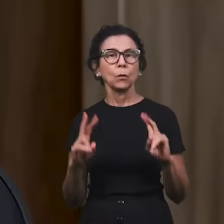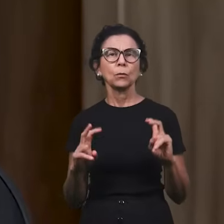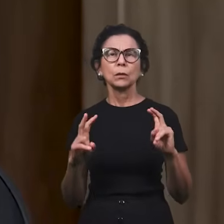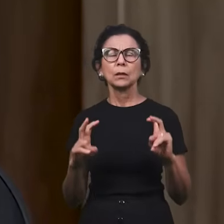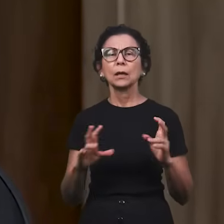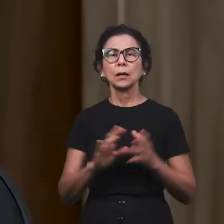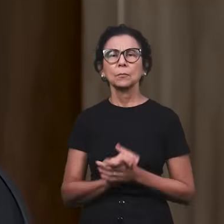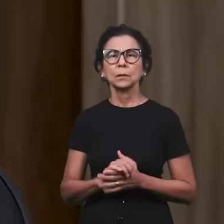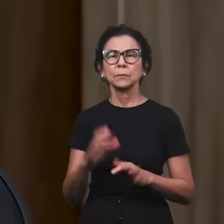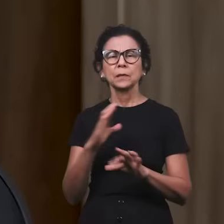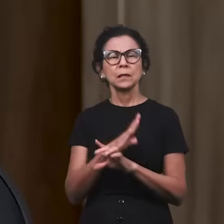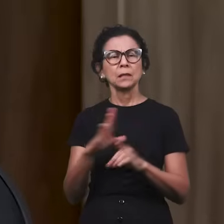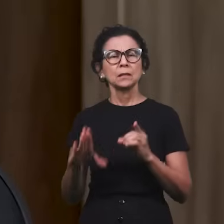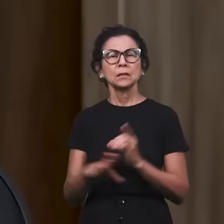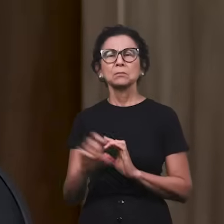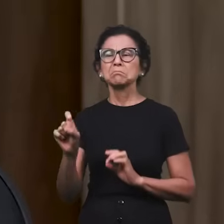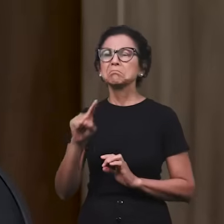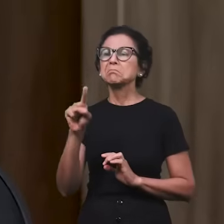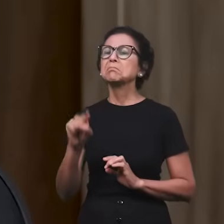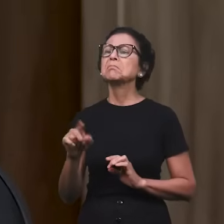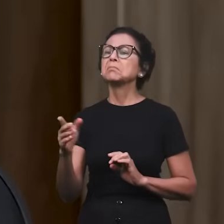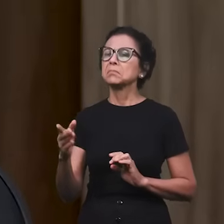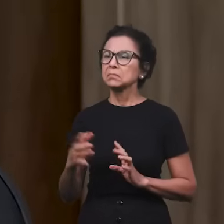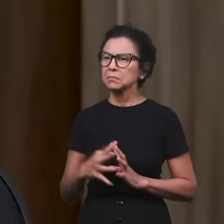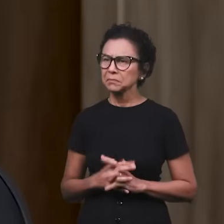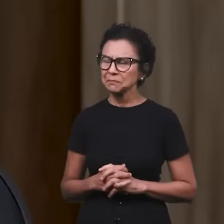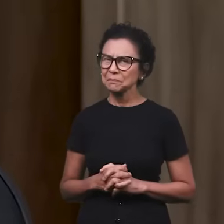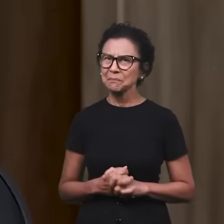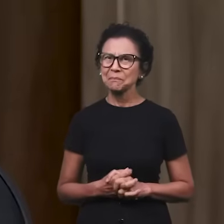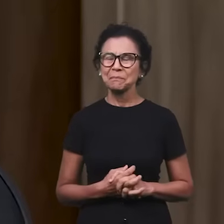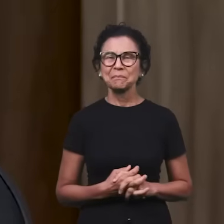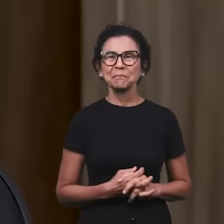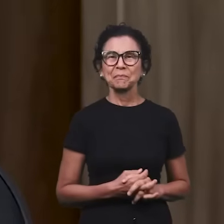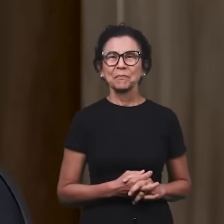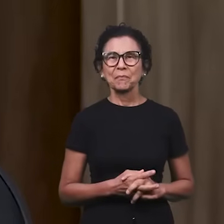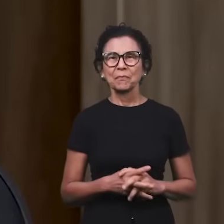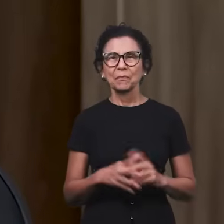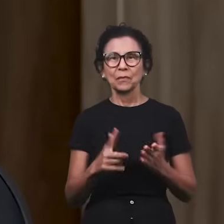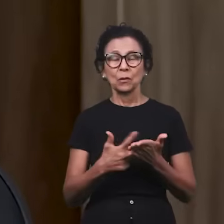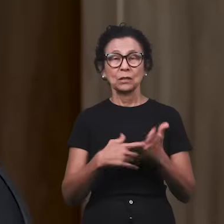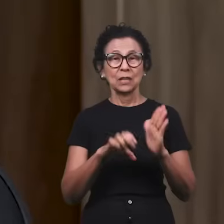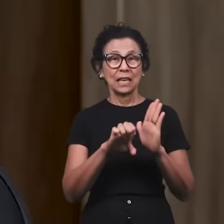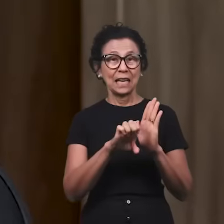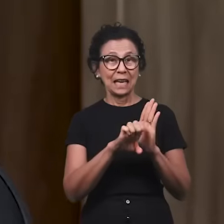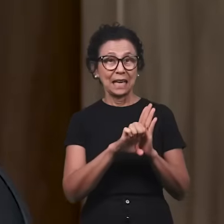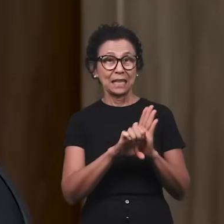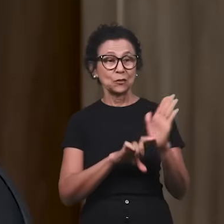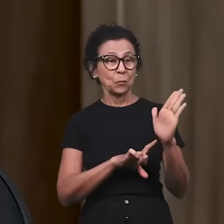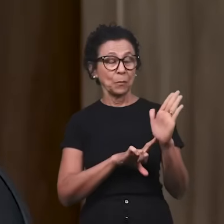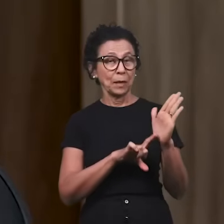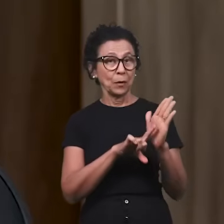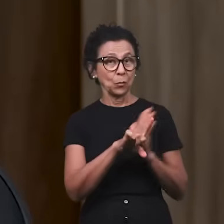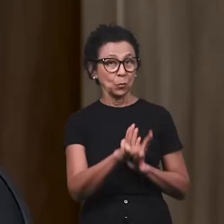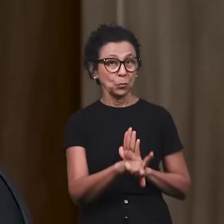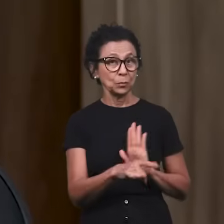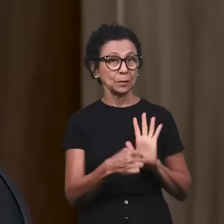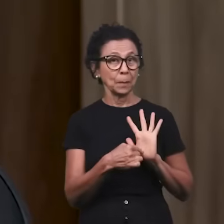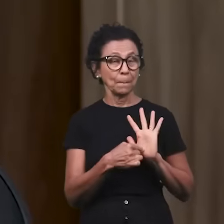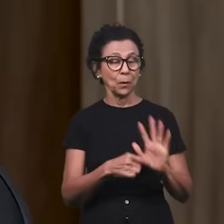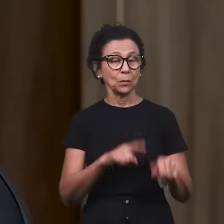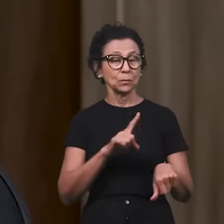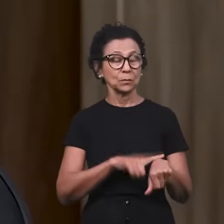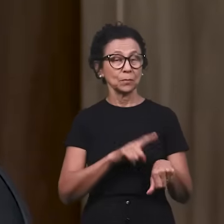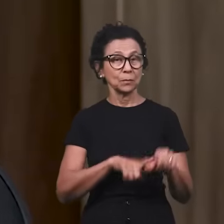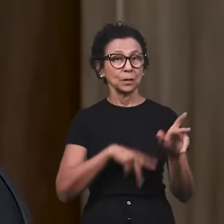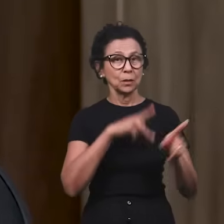é: que culto é esse o vosso? Essa pergunta, registrada no livro de Êxodo, foi feita no contexto da saída do povo do